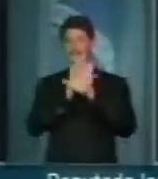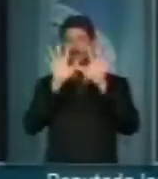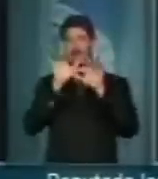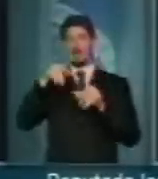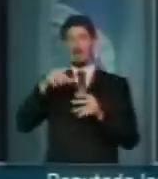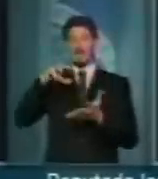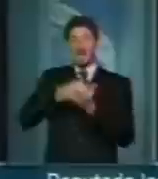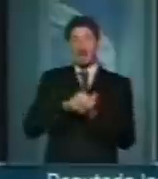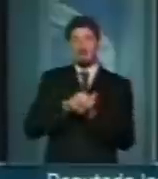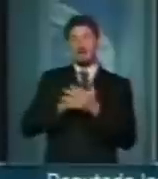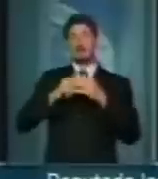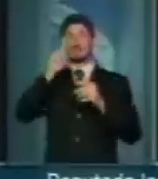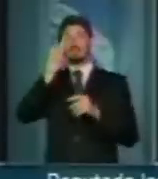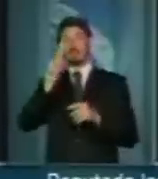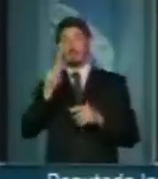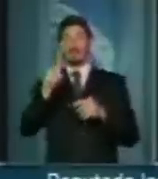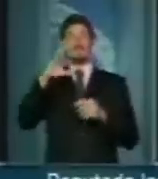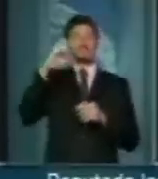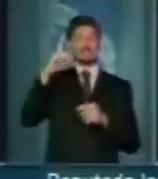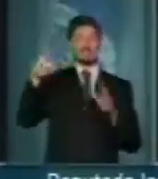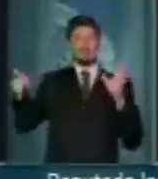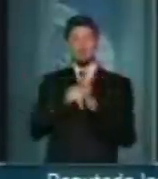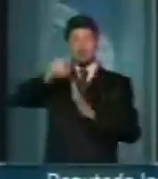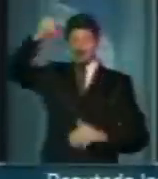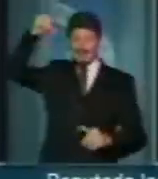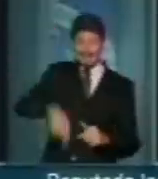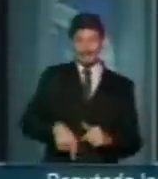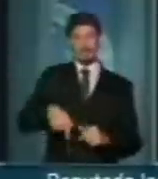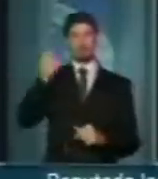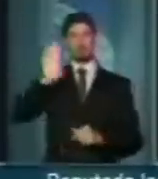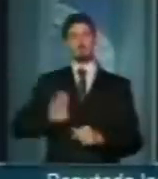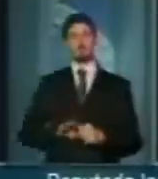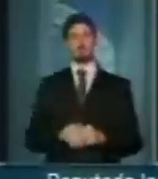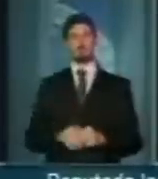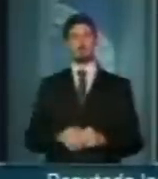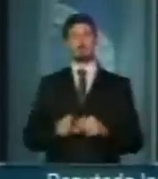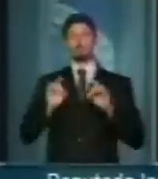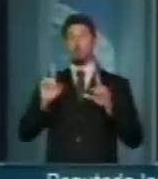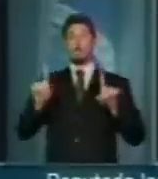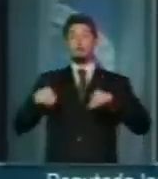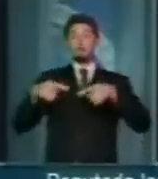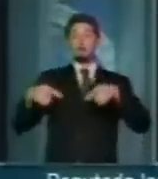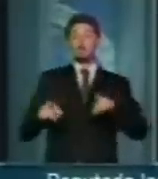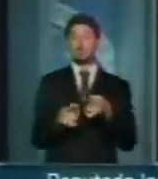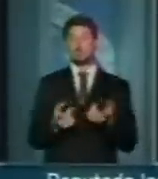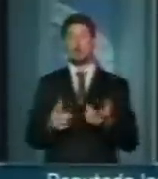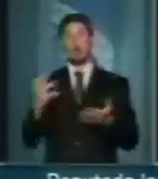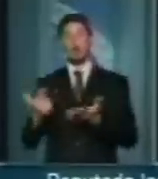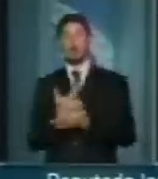fonograma e videofonograma musical produzido no Brasil, contendo obras musicais ou litromusicais de